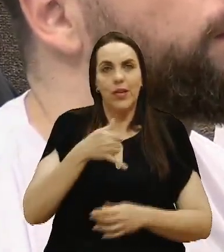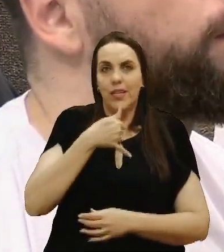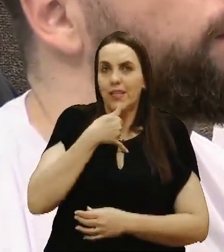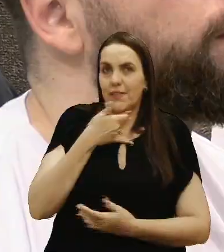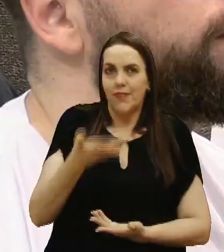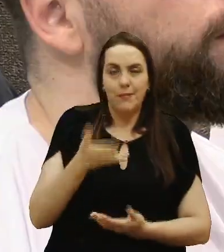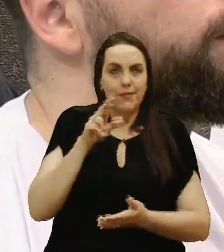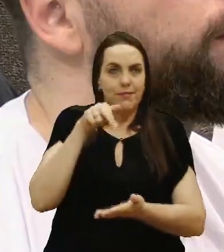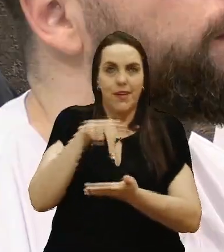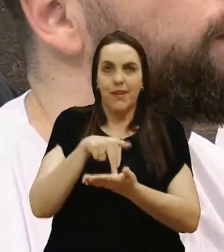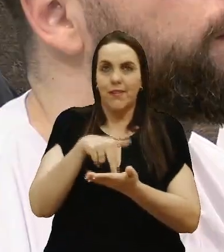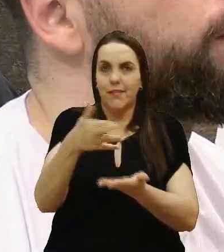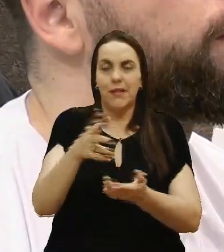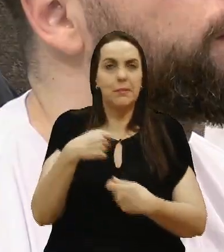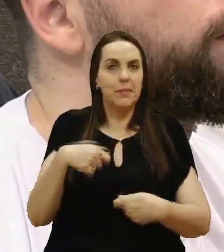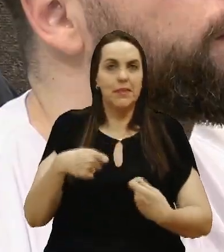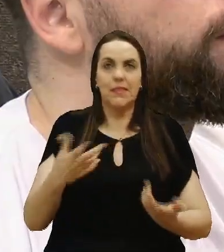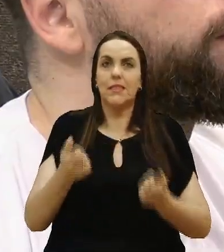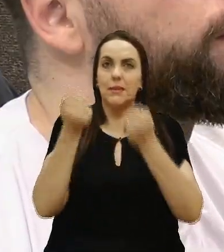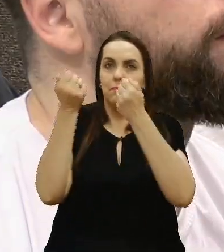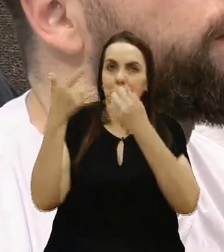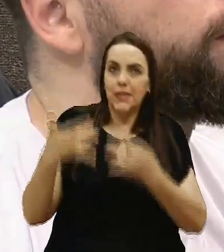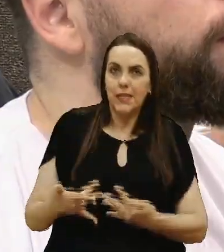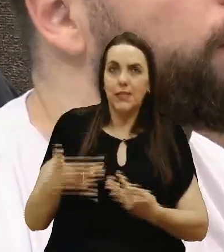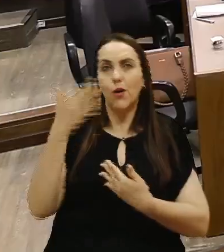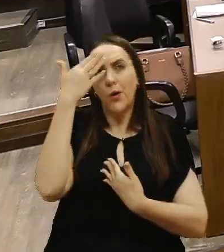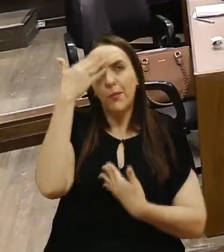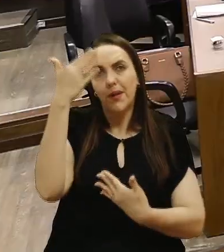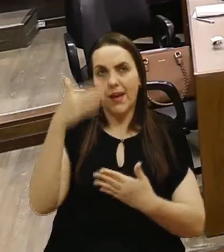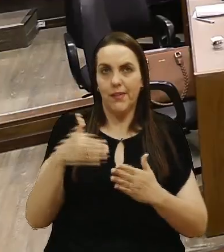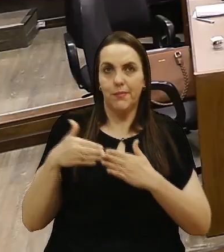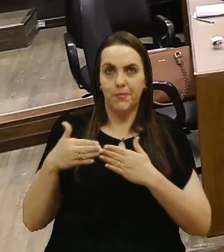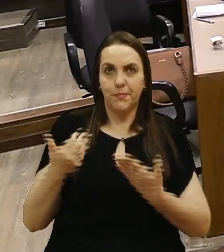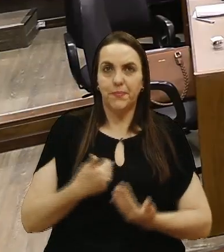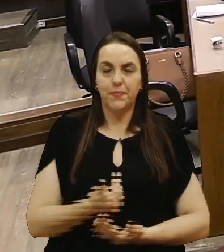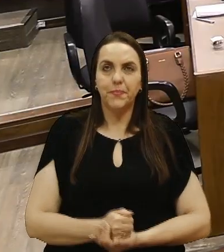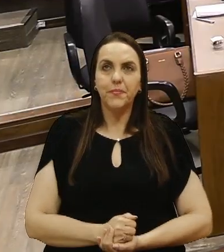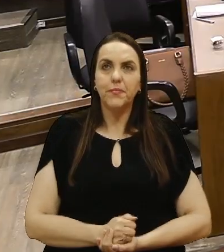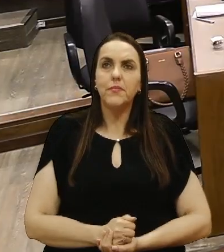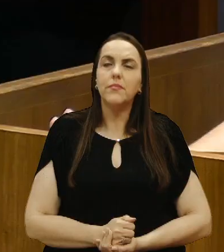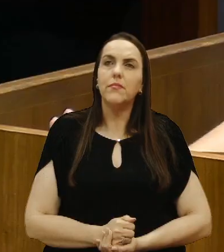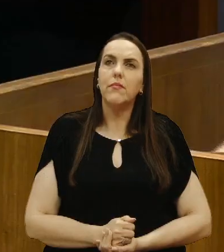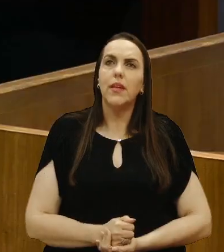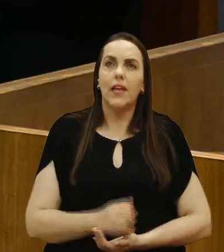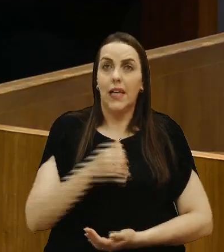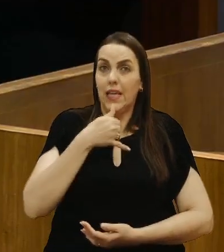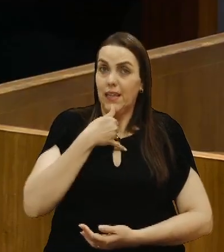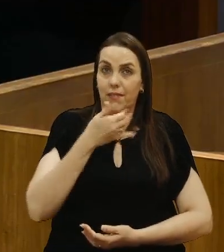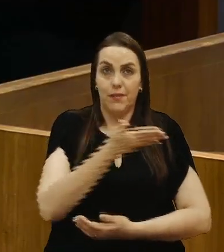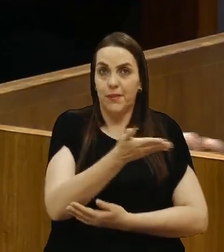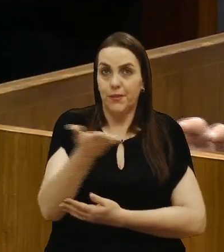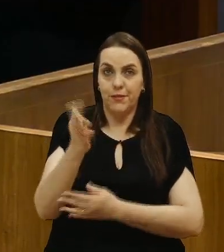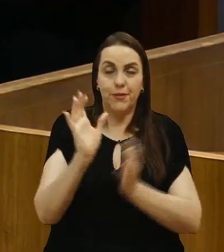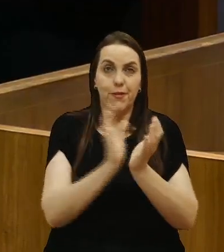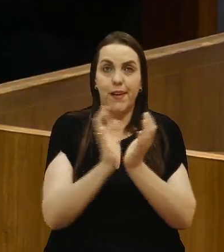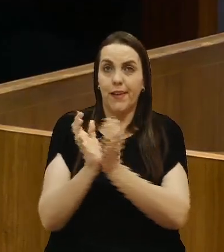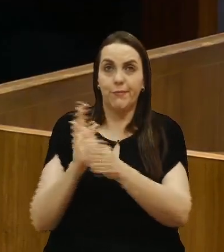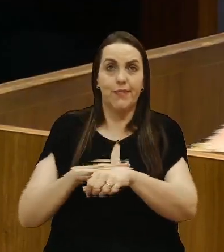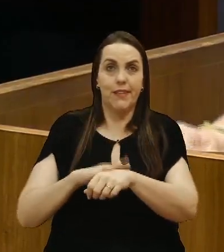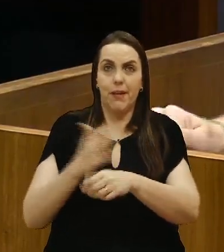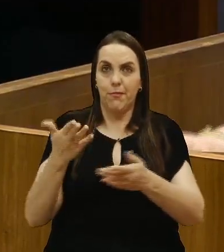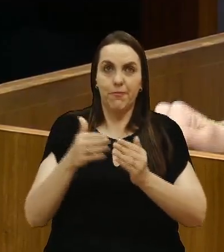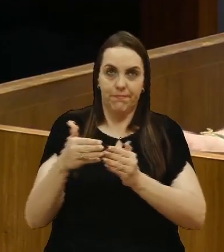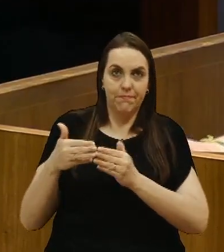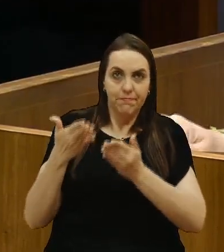essa realidade, a gente precisa de explicação. Obrigado pela parte. Obrigada, vereadora Daiane. Infelizmente, não vou poder conceder os apartes para os outros colegas, mas, para